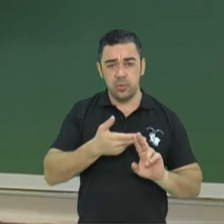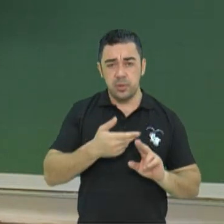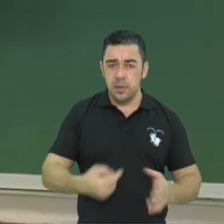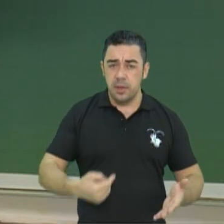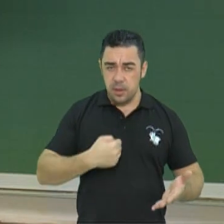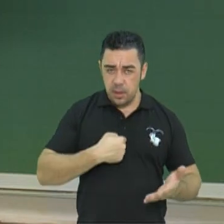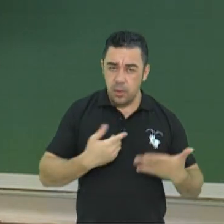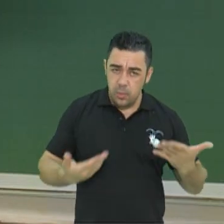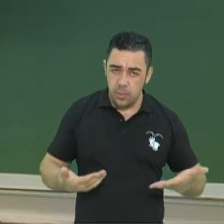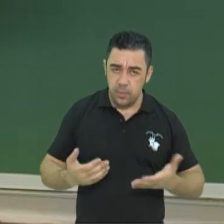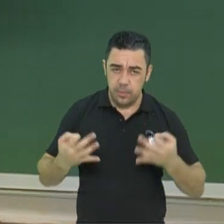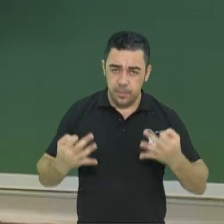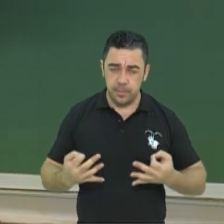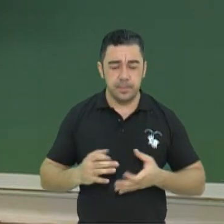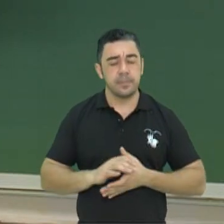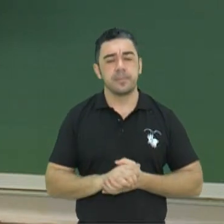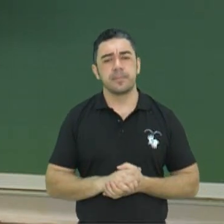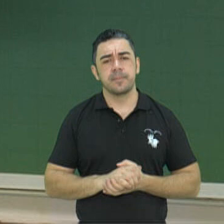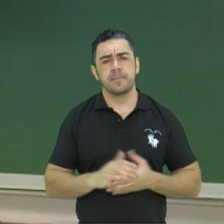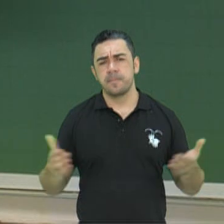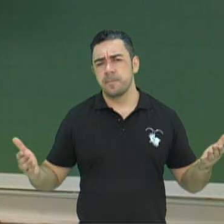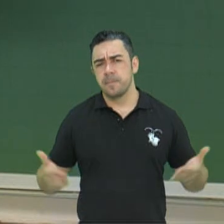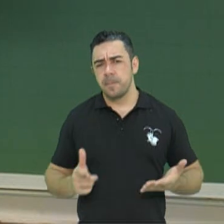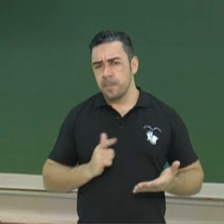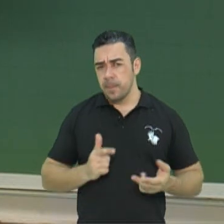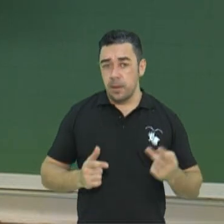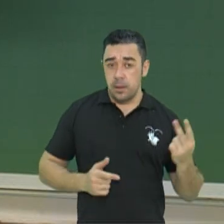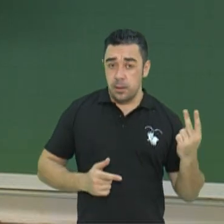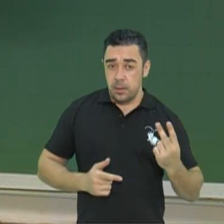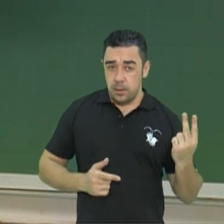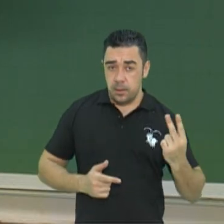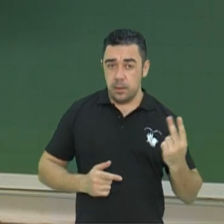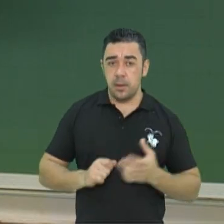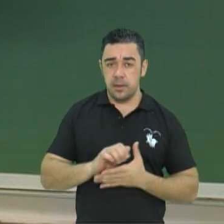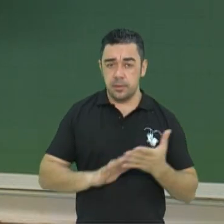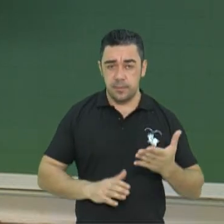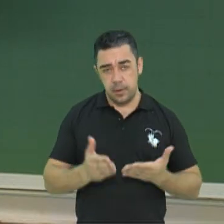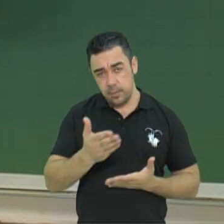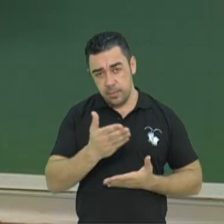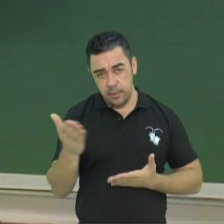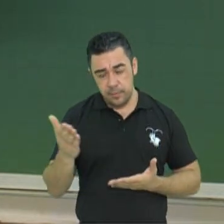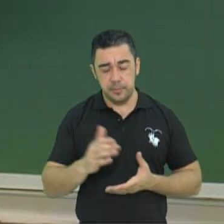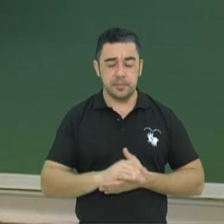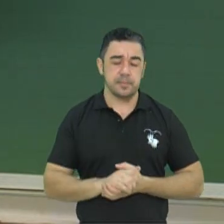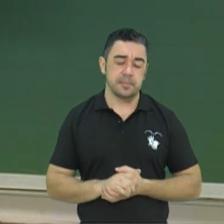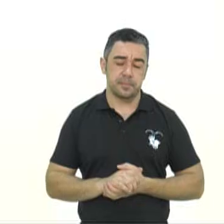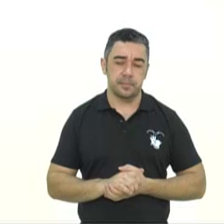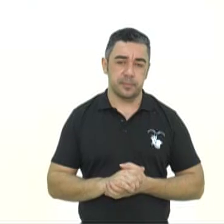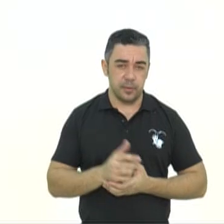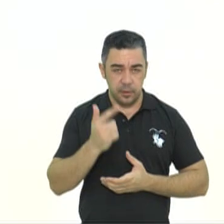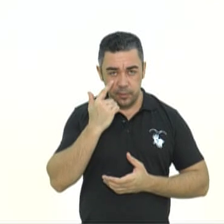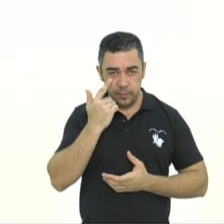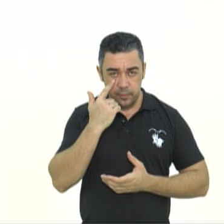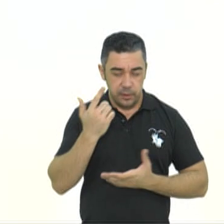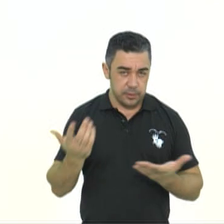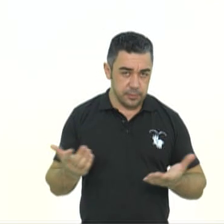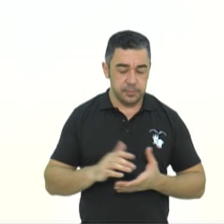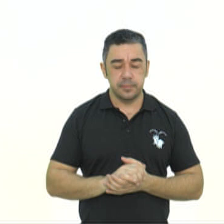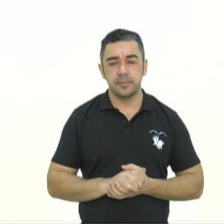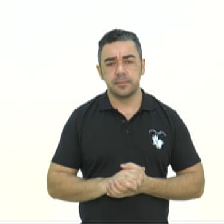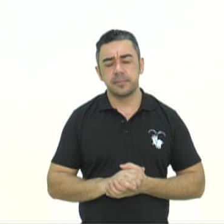certo? Agora temos uma segunda atividade para você fazer. Então, vamos ver aqui comigo o que está sendo